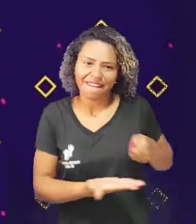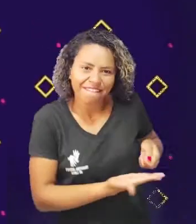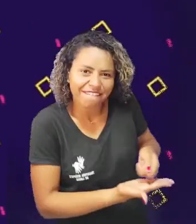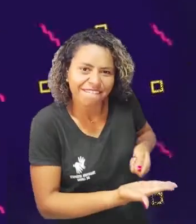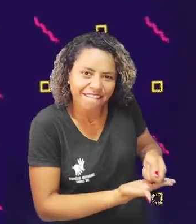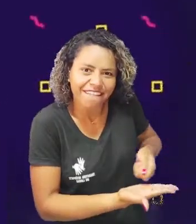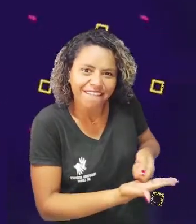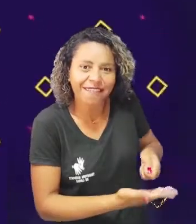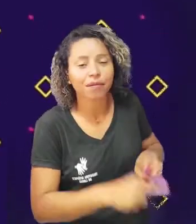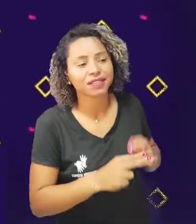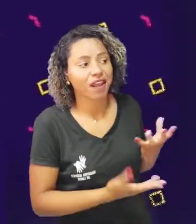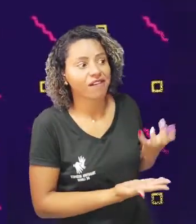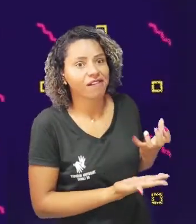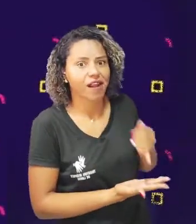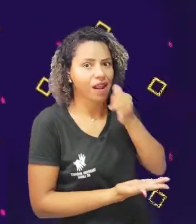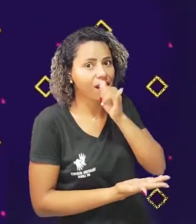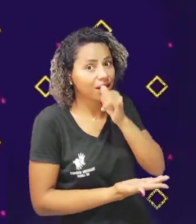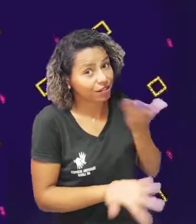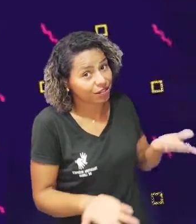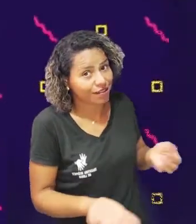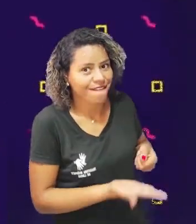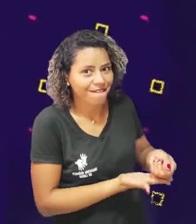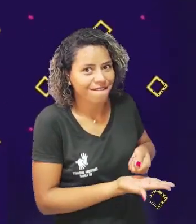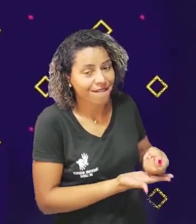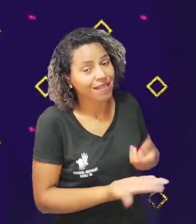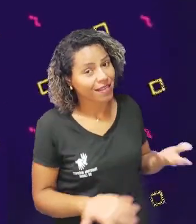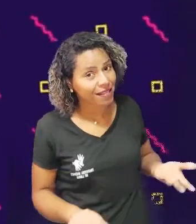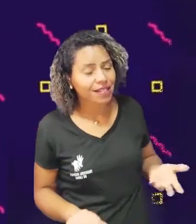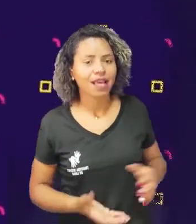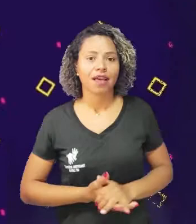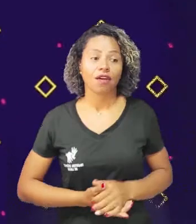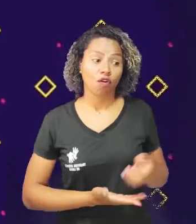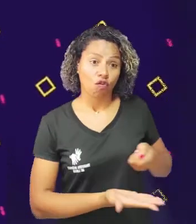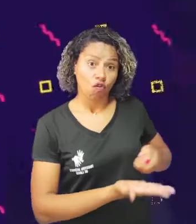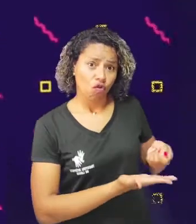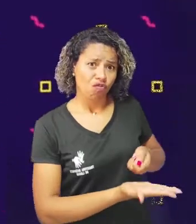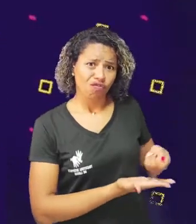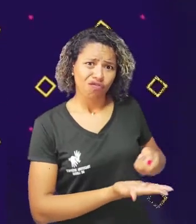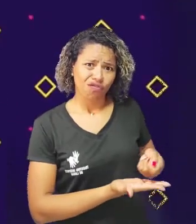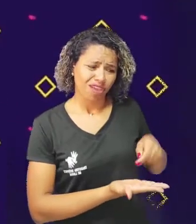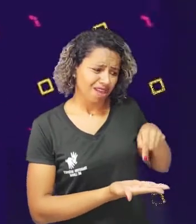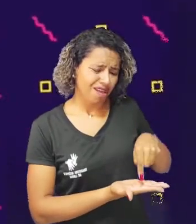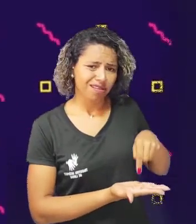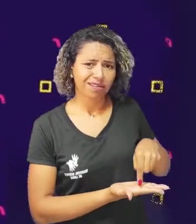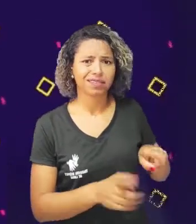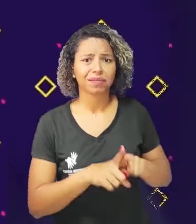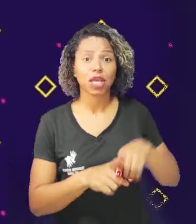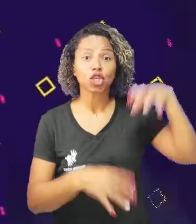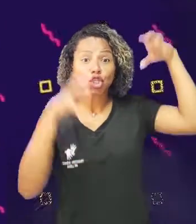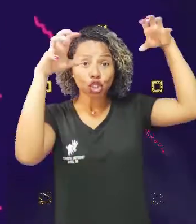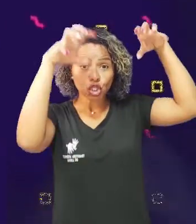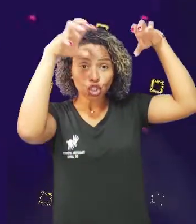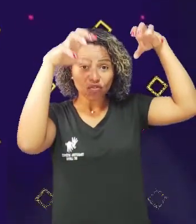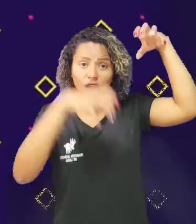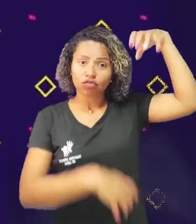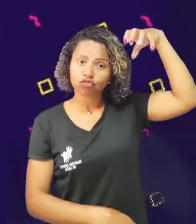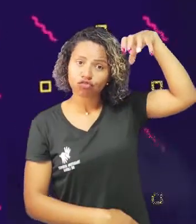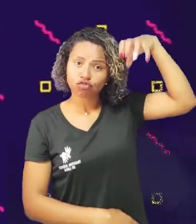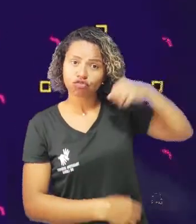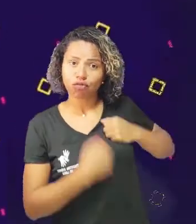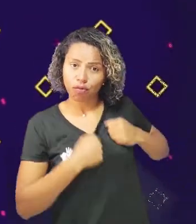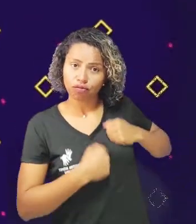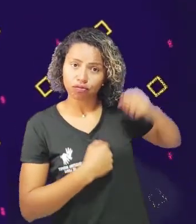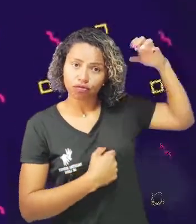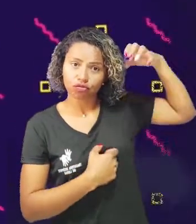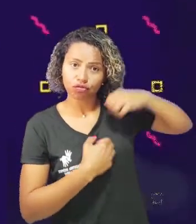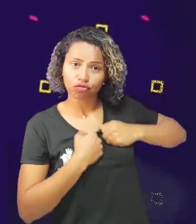ferro ficar mais fácil, você gastar menos, né, você ligar o ferro menos tempo. E o ferro e o ferro de passar roupa